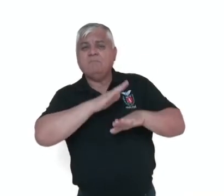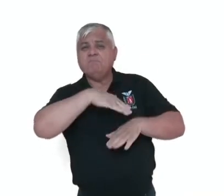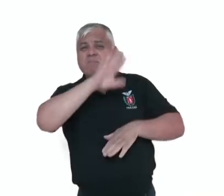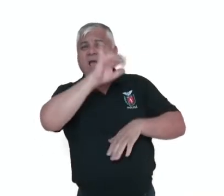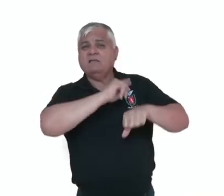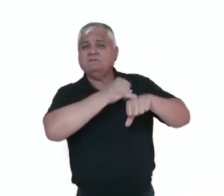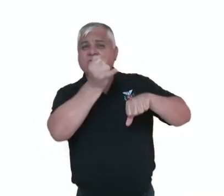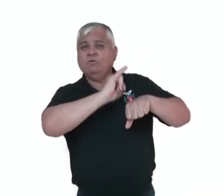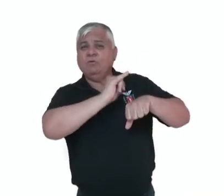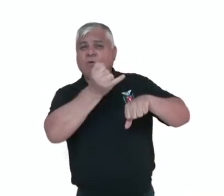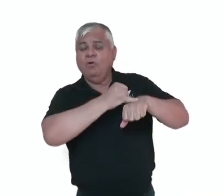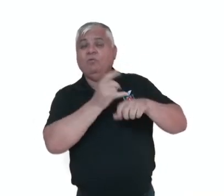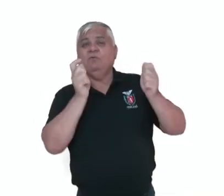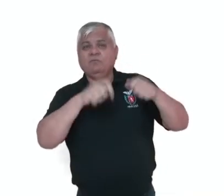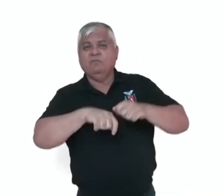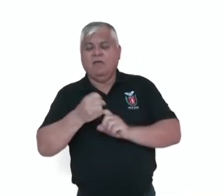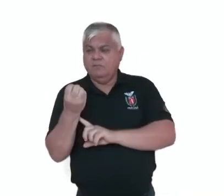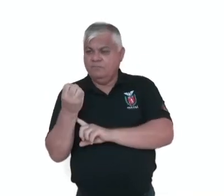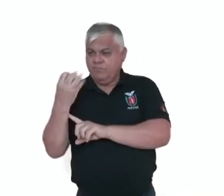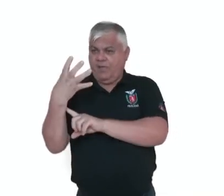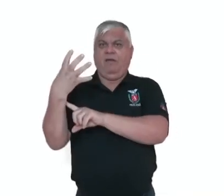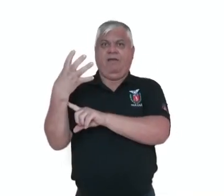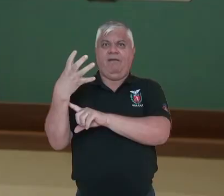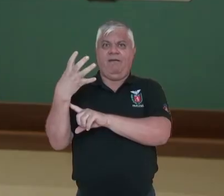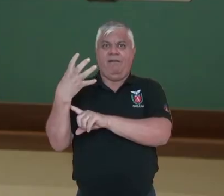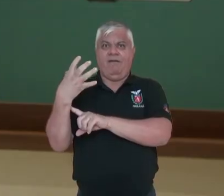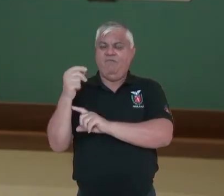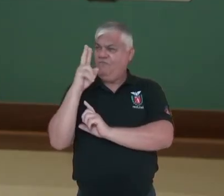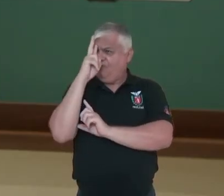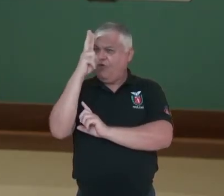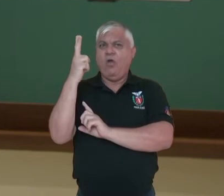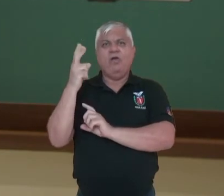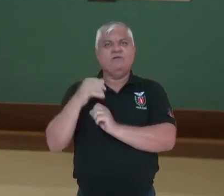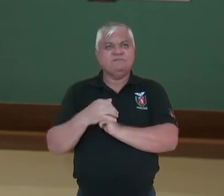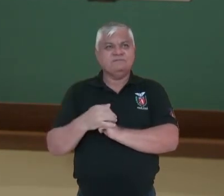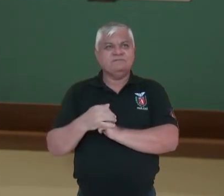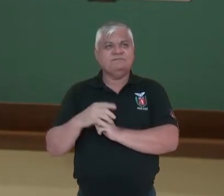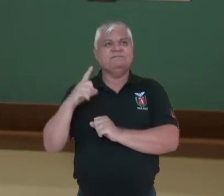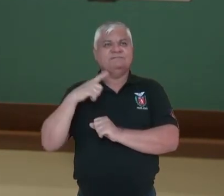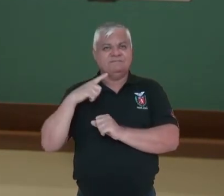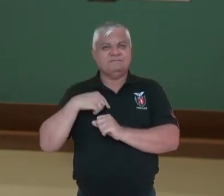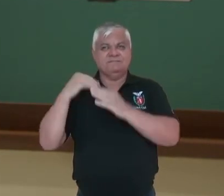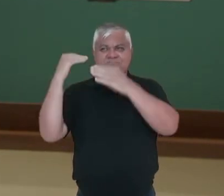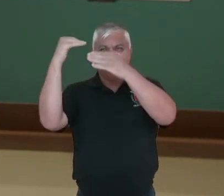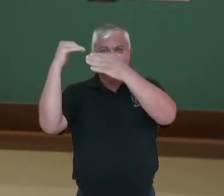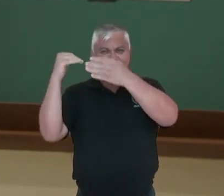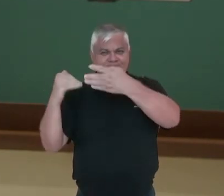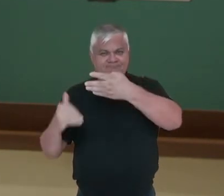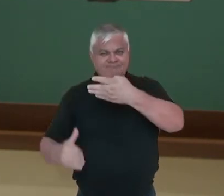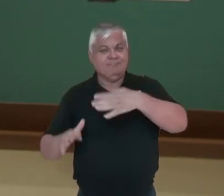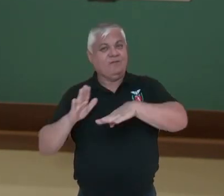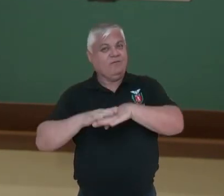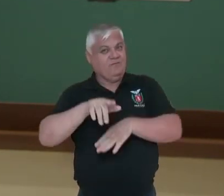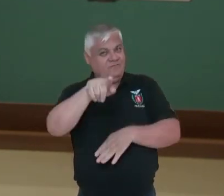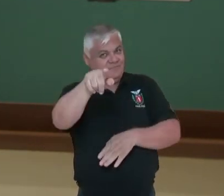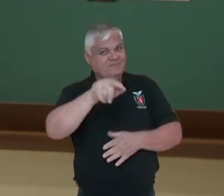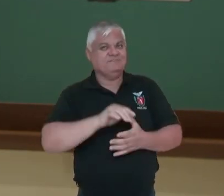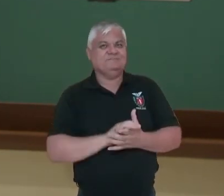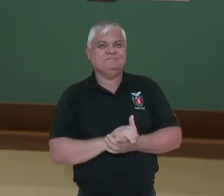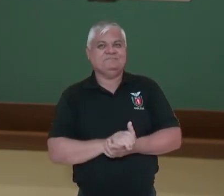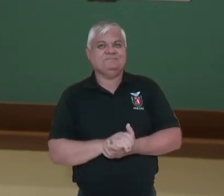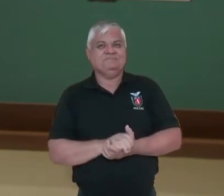ionização e assim é capaz de acender a lâmpada com um brilho mais intenso? E aqui temos os dados, agora é com vocês.